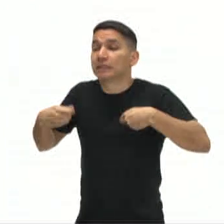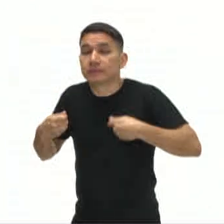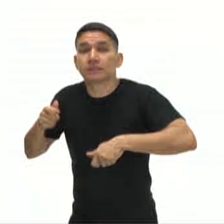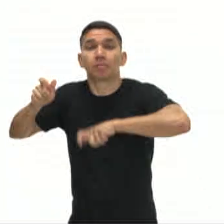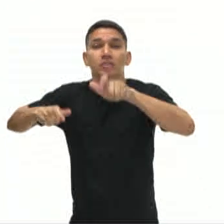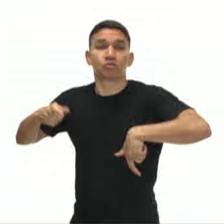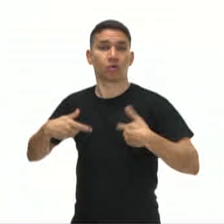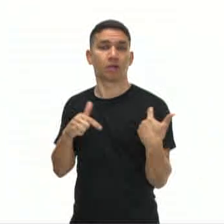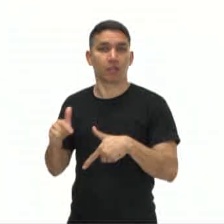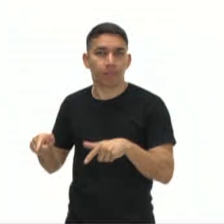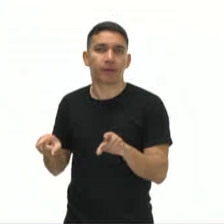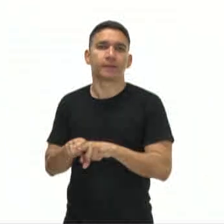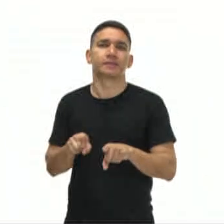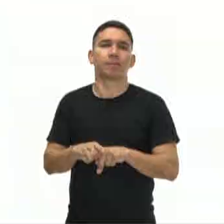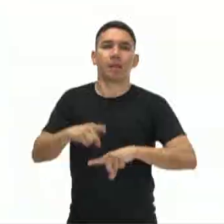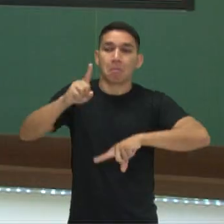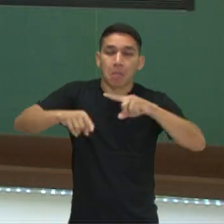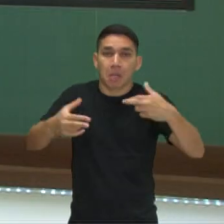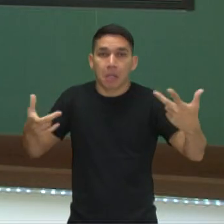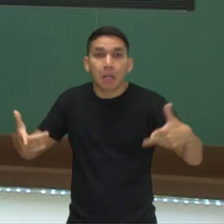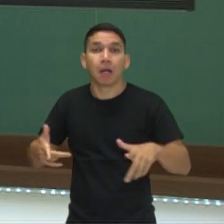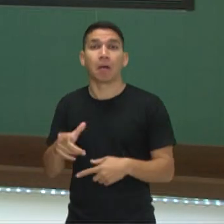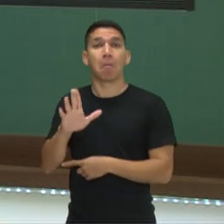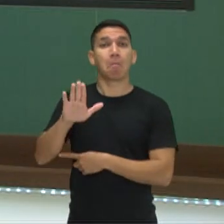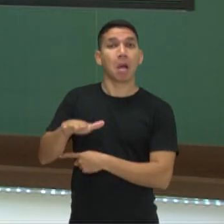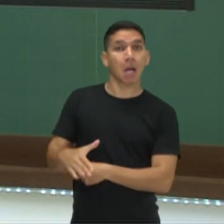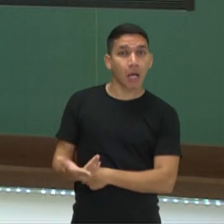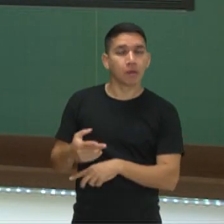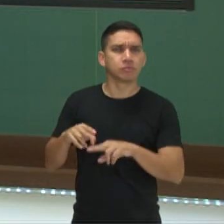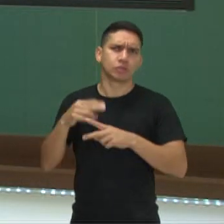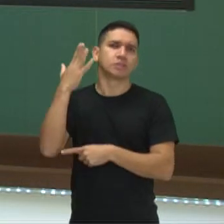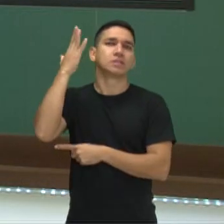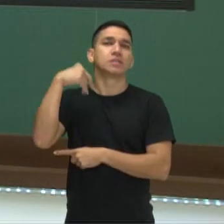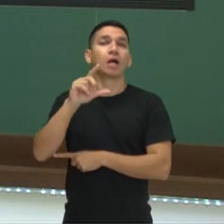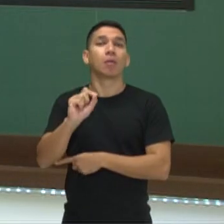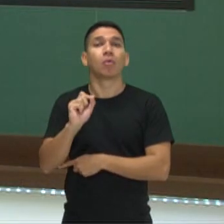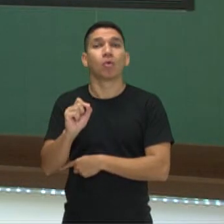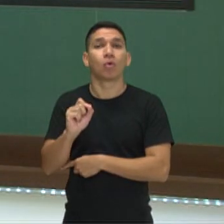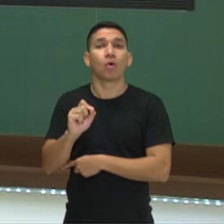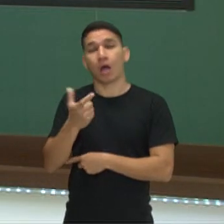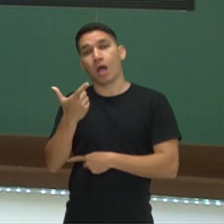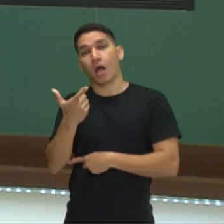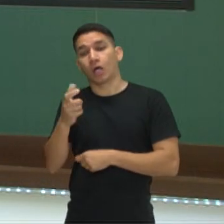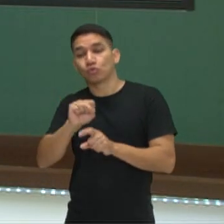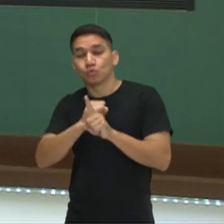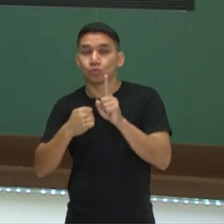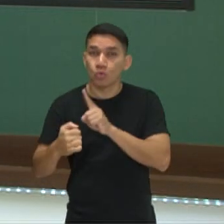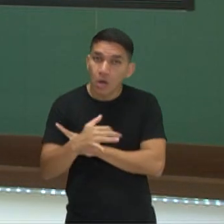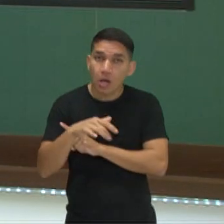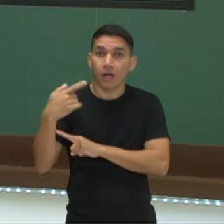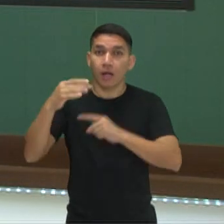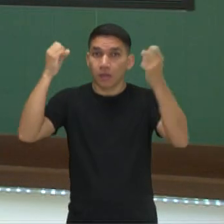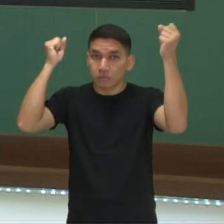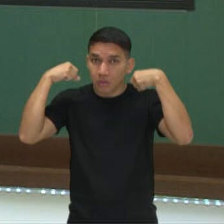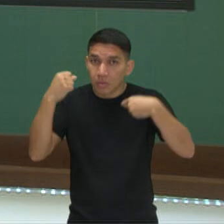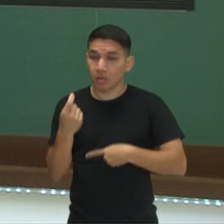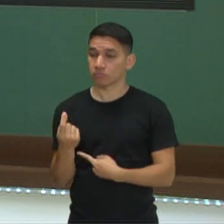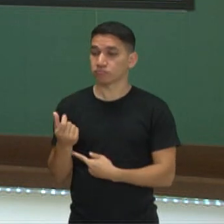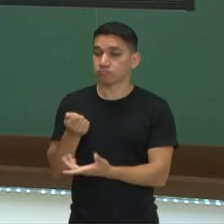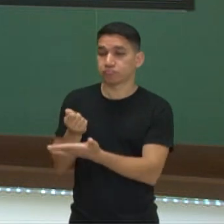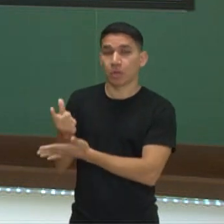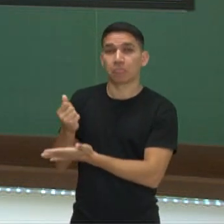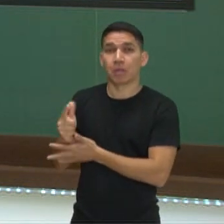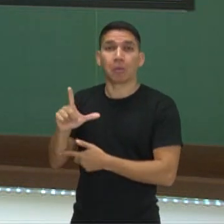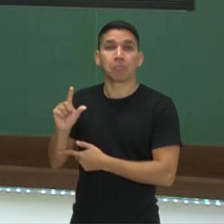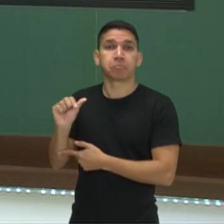matérias-primas baratas. Então, sabemos que a população mexicana, de um modo geral, tem a mão de obra barata. Então, por exemplo, para os Estados Unidos, é